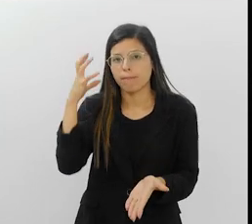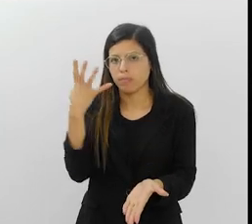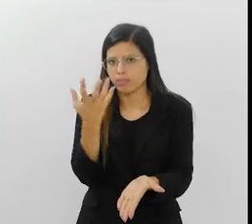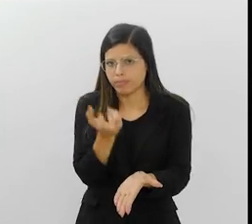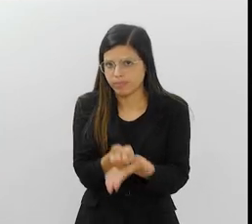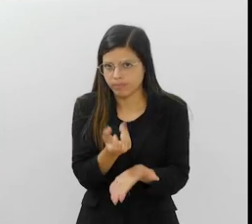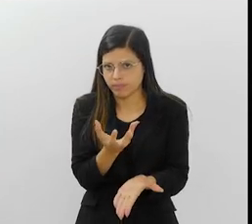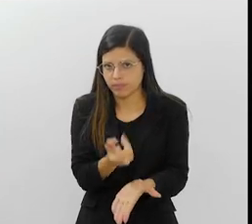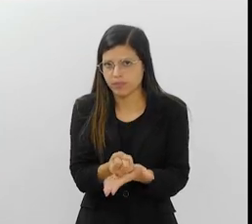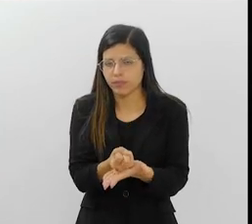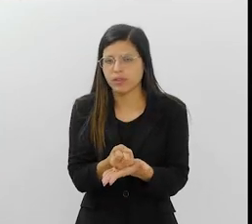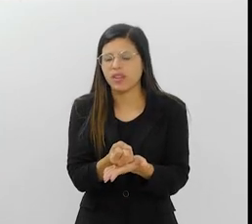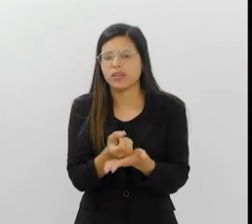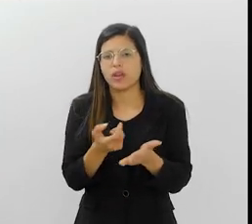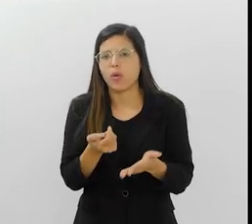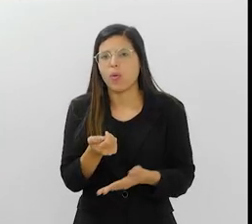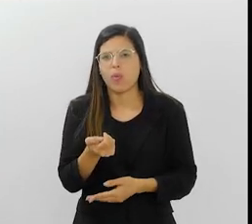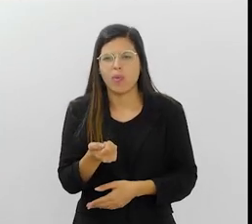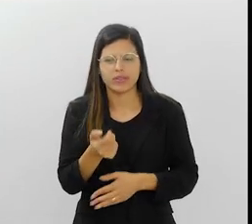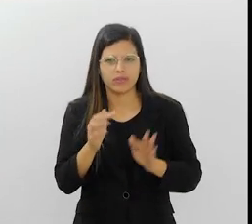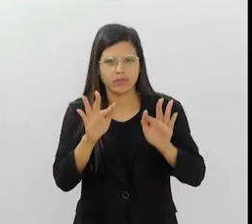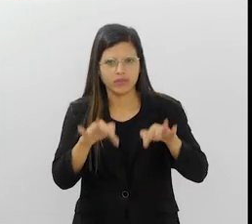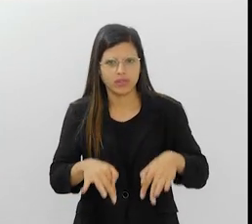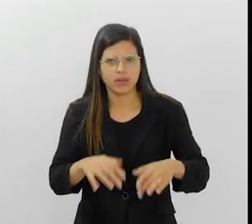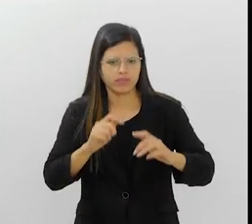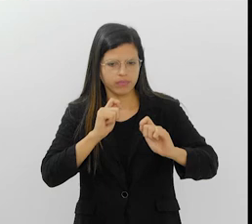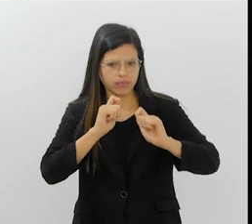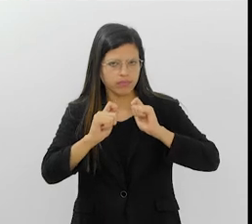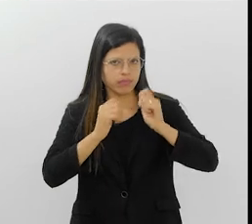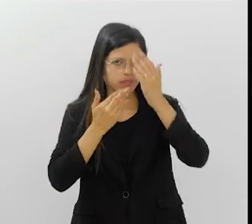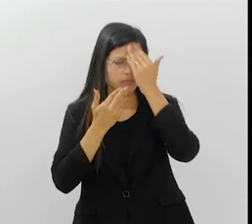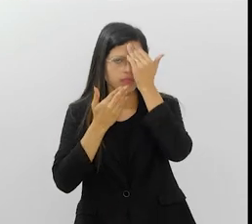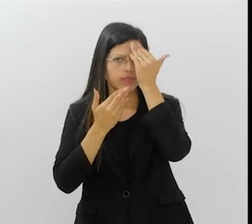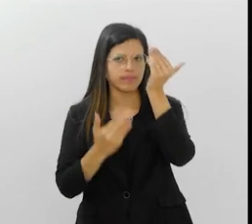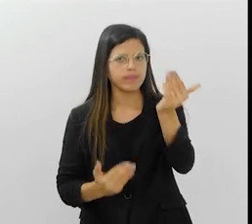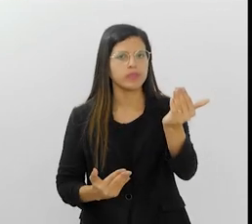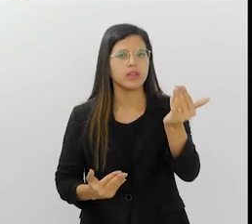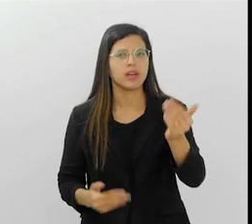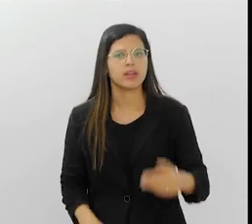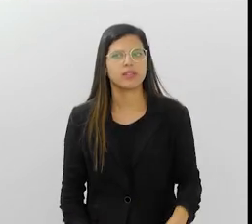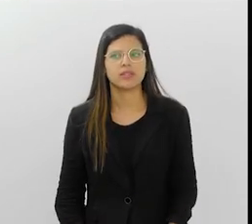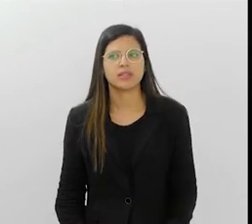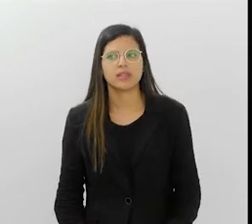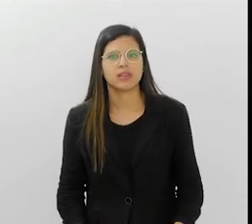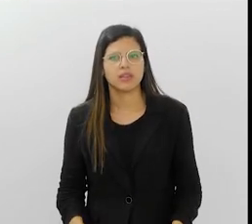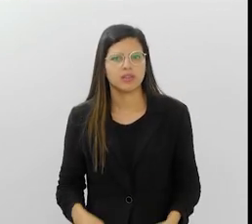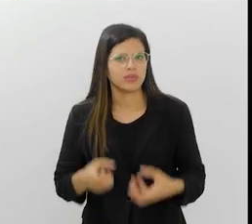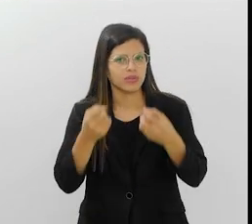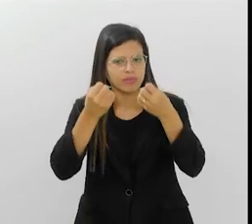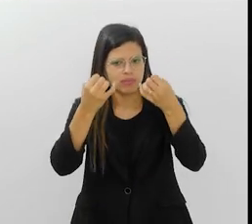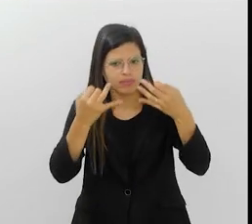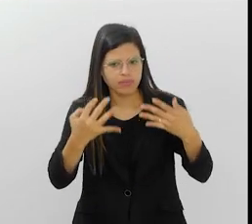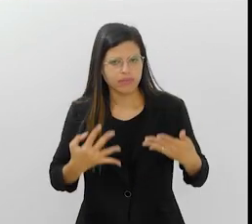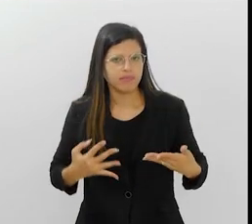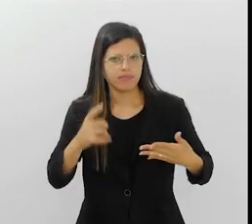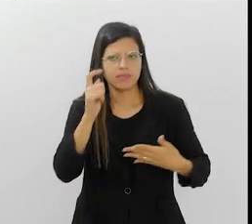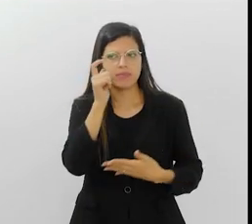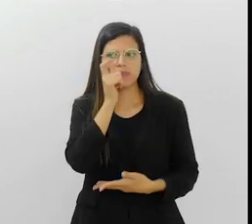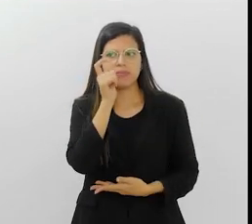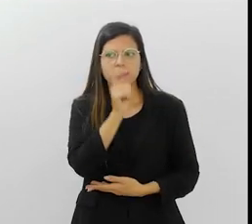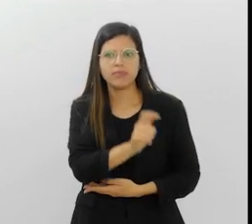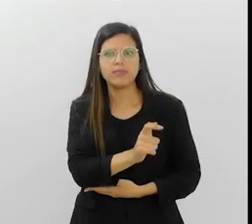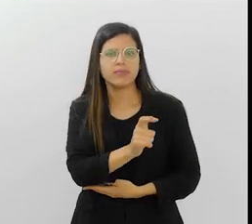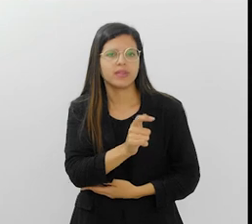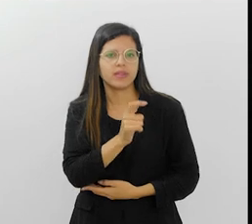que a gente está já partindo para o final da entrevista, que te agradeço muito, foi esclarecedora e